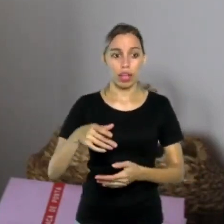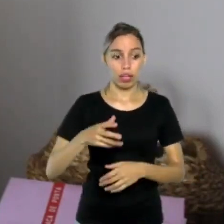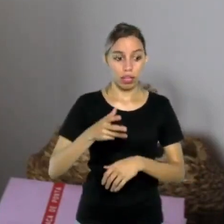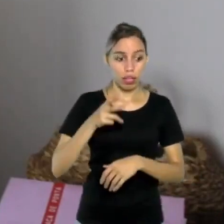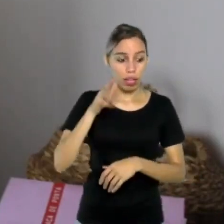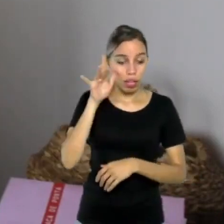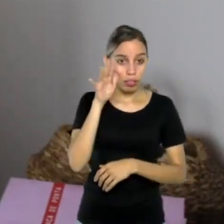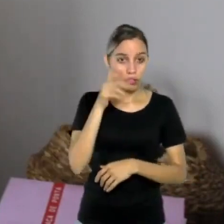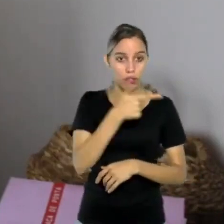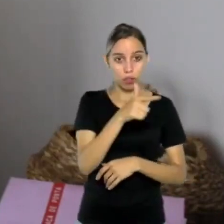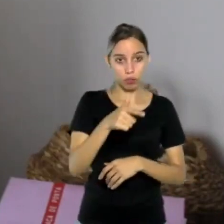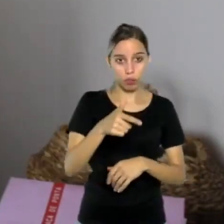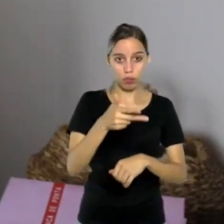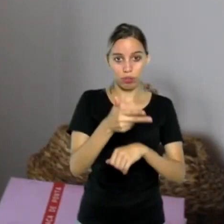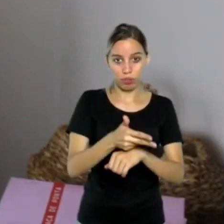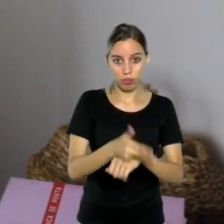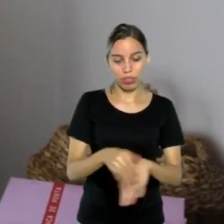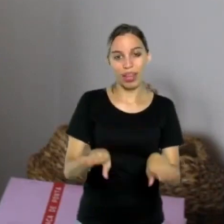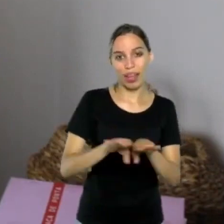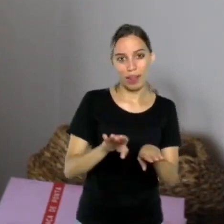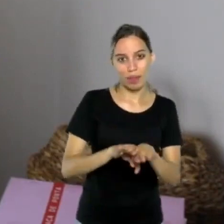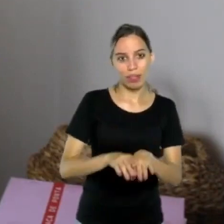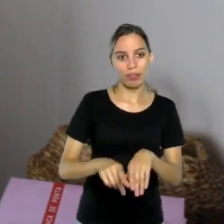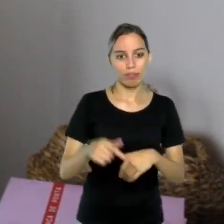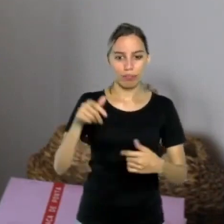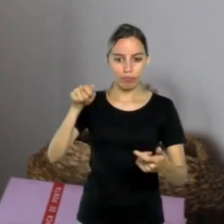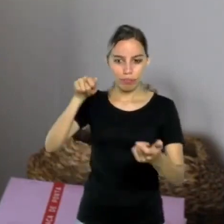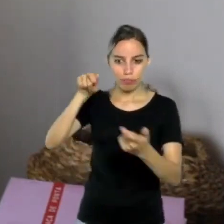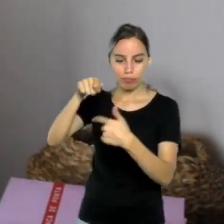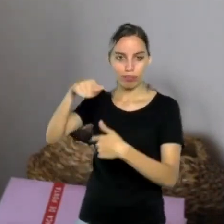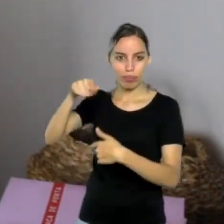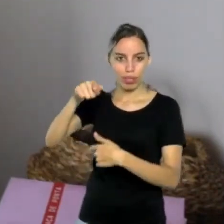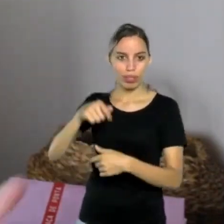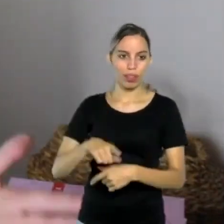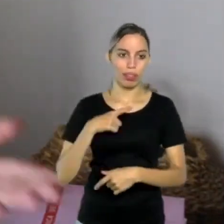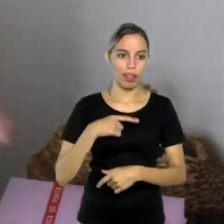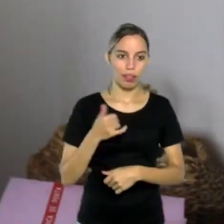novo programa como esse entrar no ar. É isso, até a próxima, e